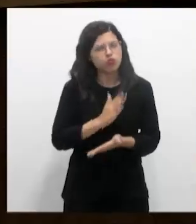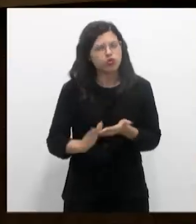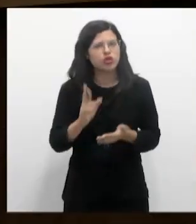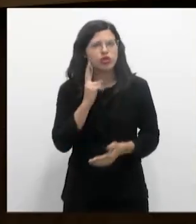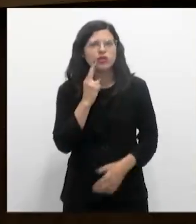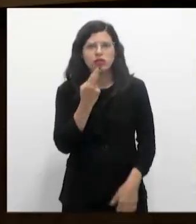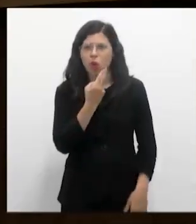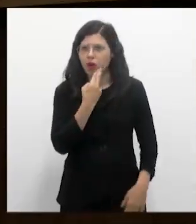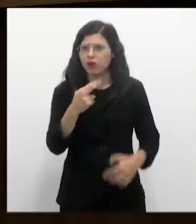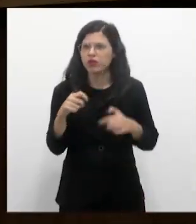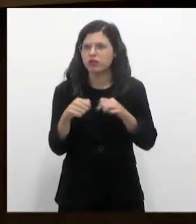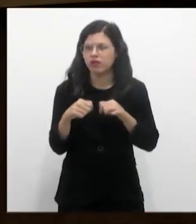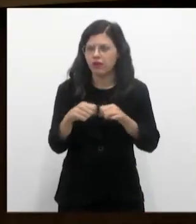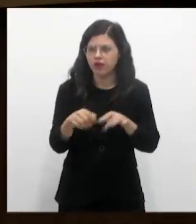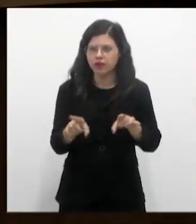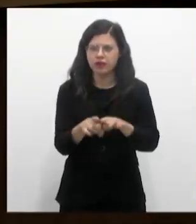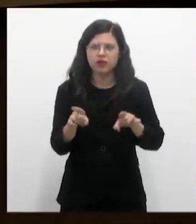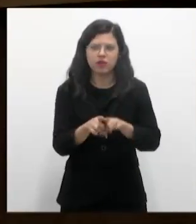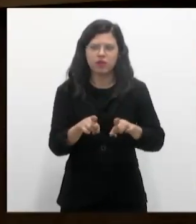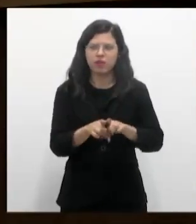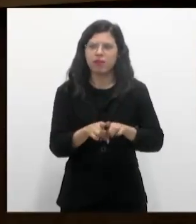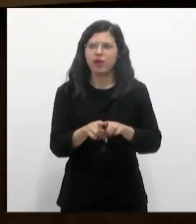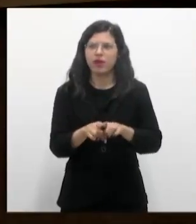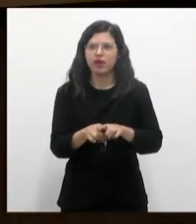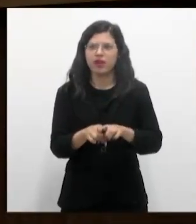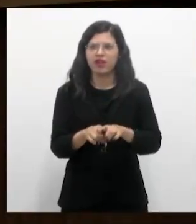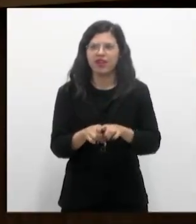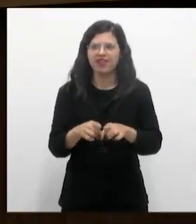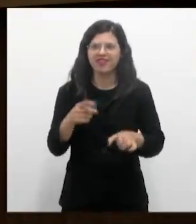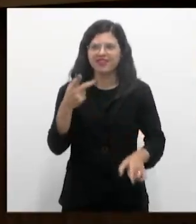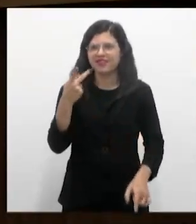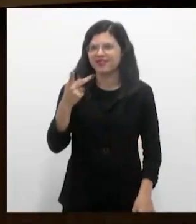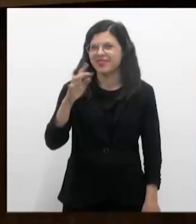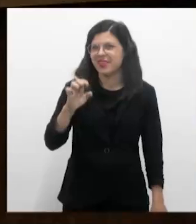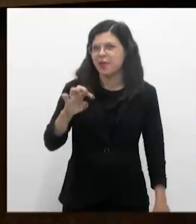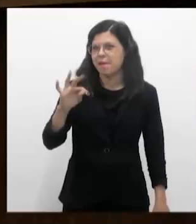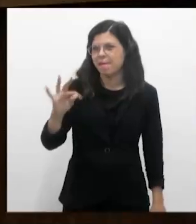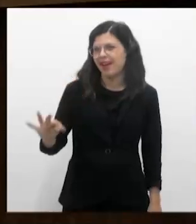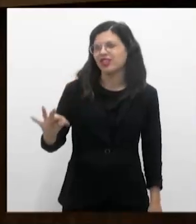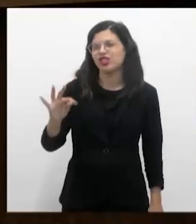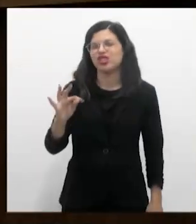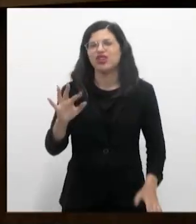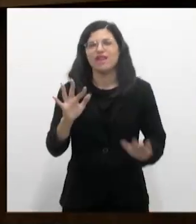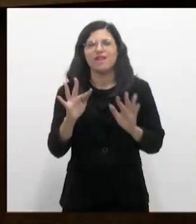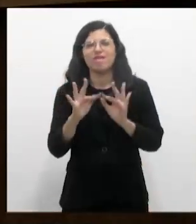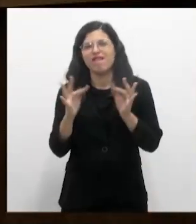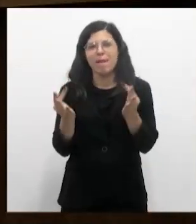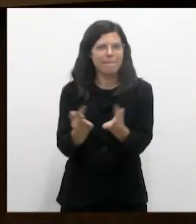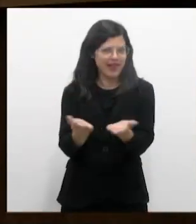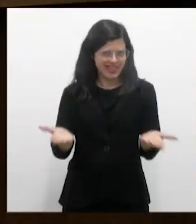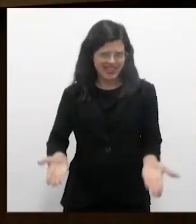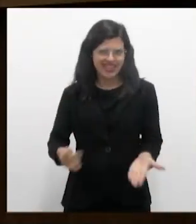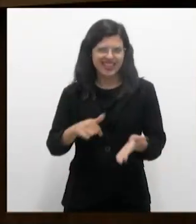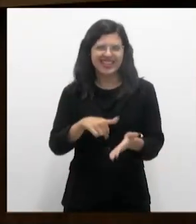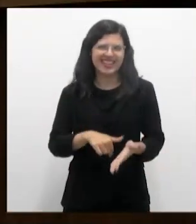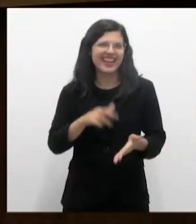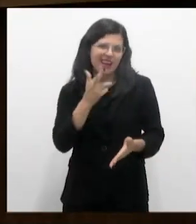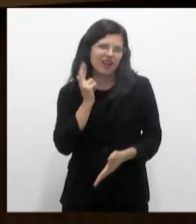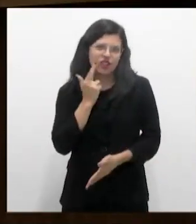conta própria, são chamados pet friendly, restaurantes amigos dos animais.